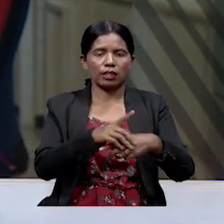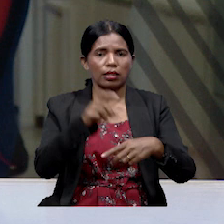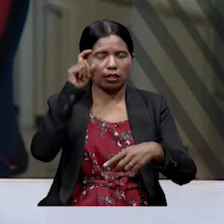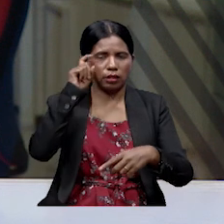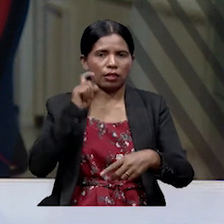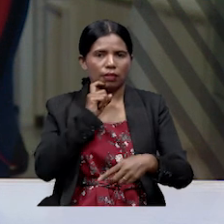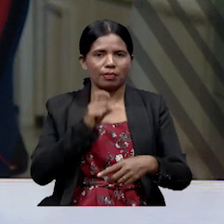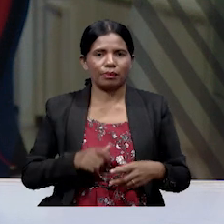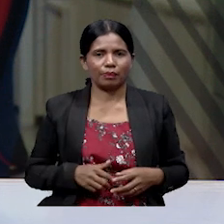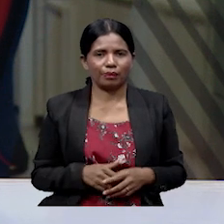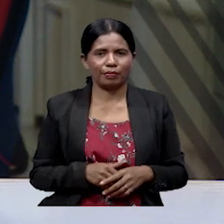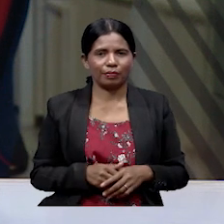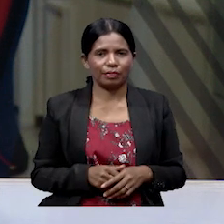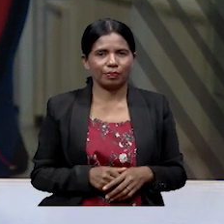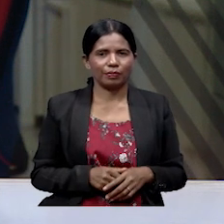Guzmão.